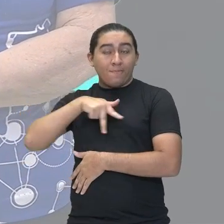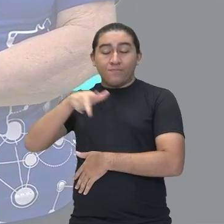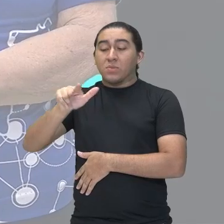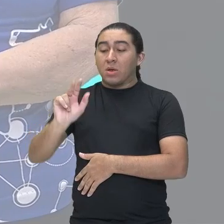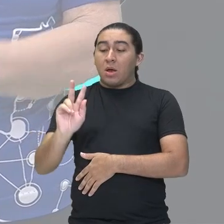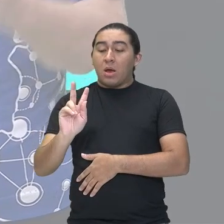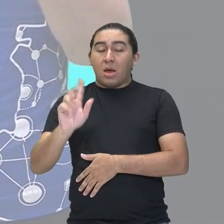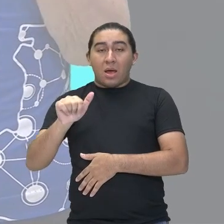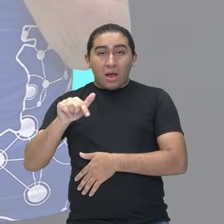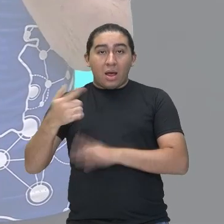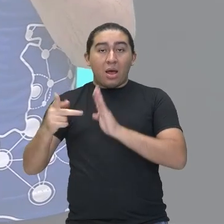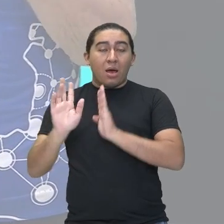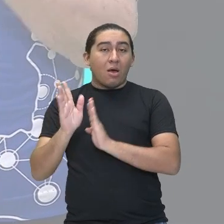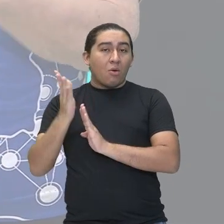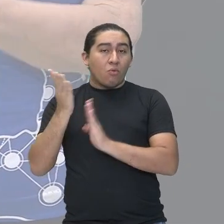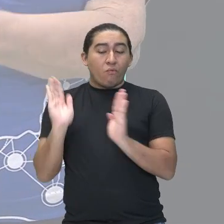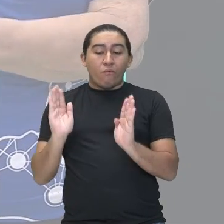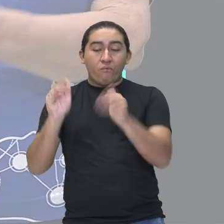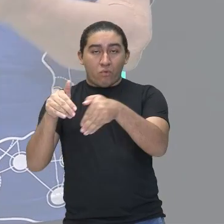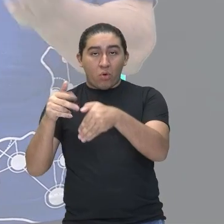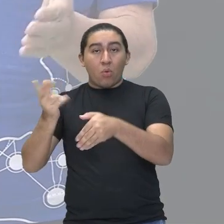as coisas, né? O